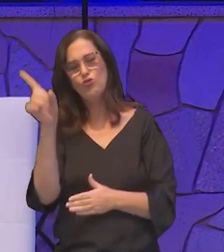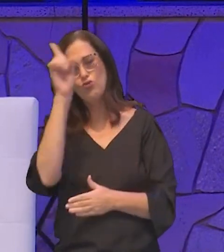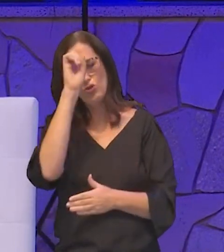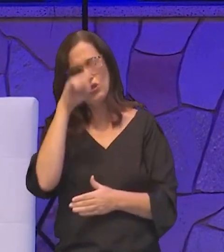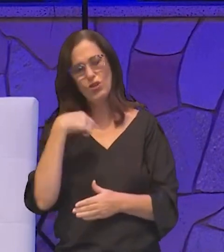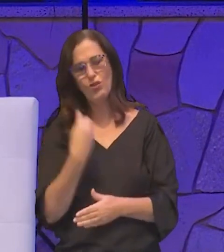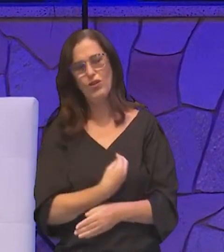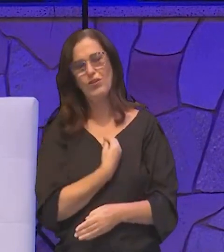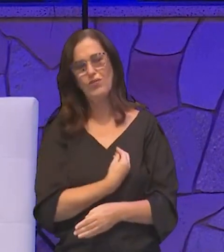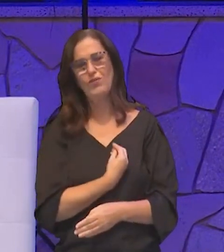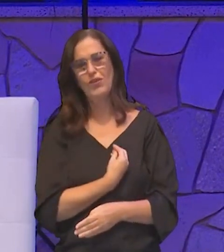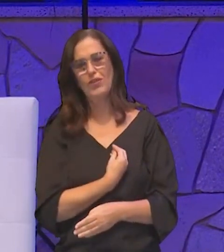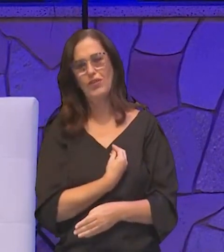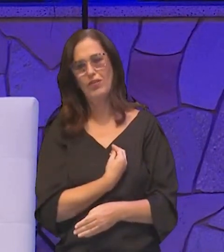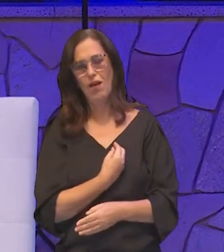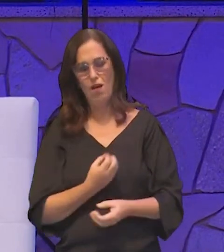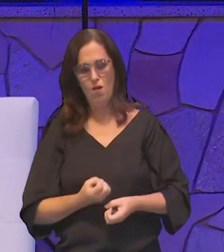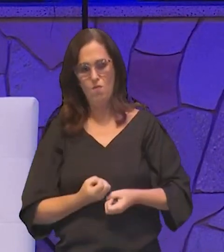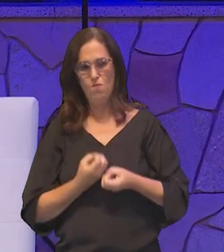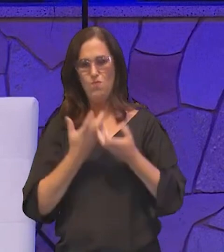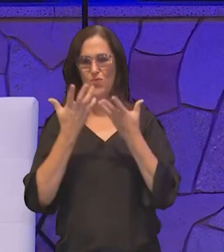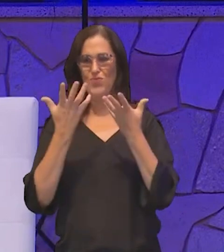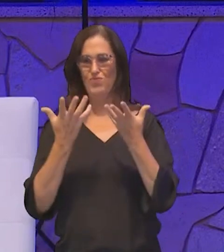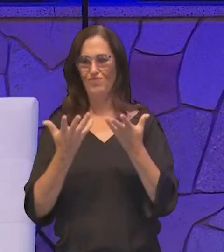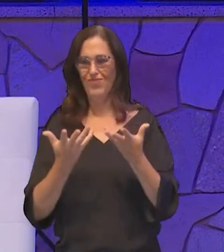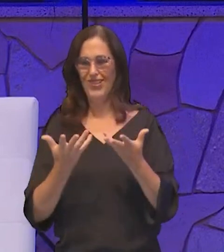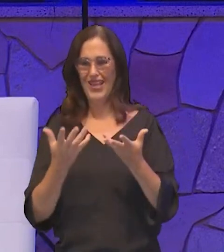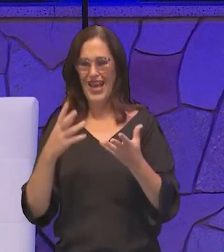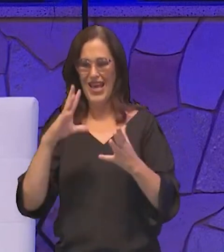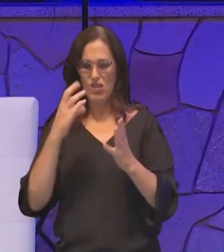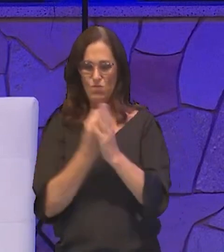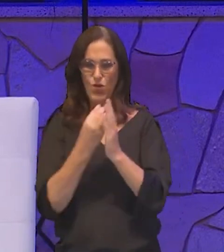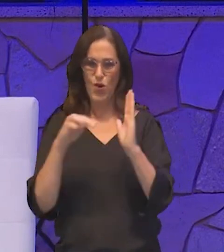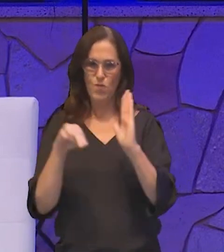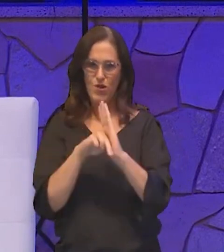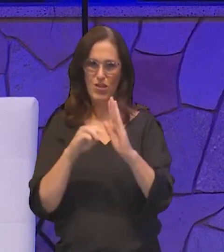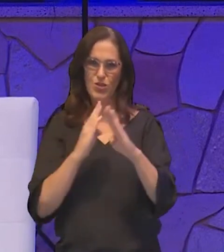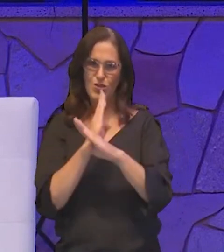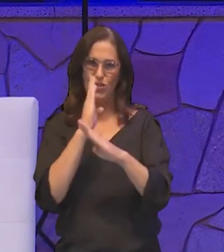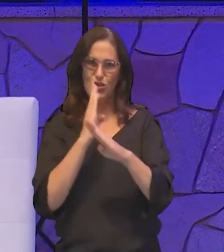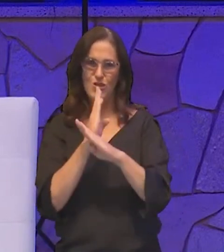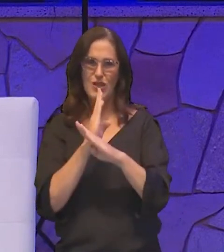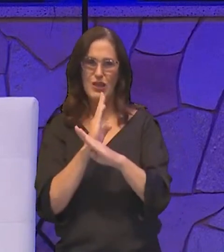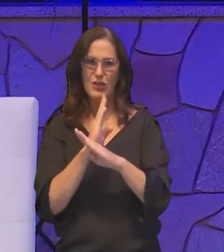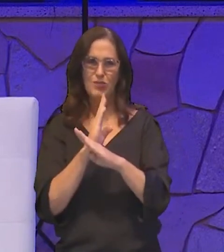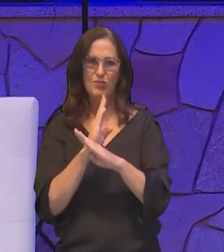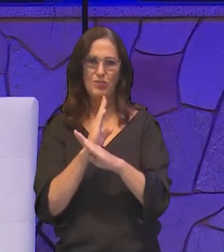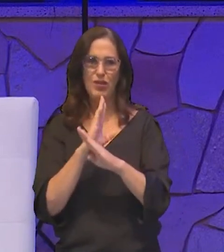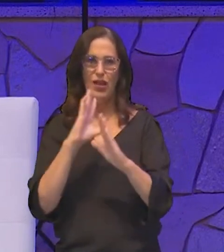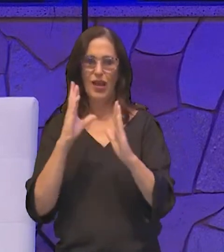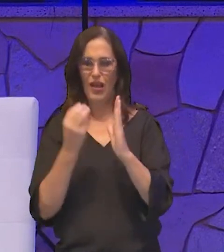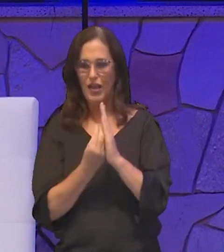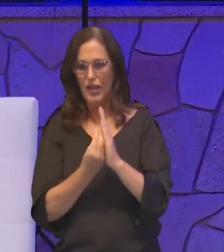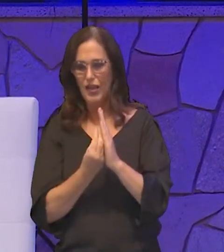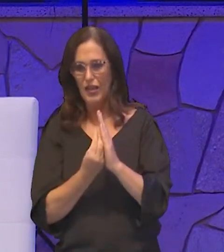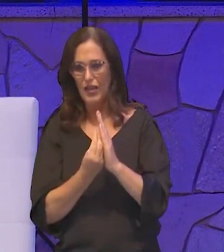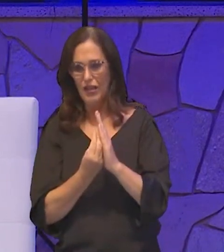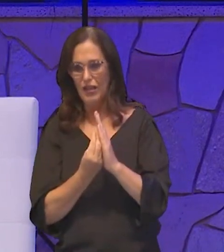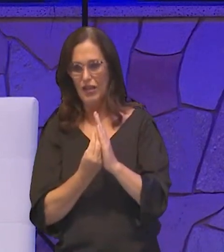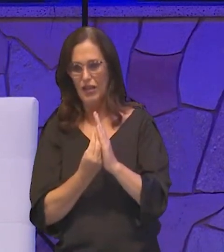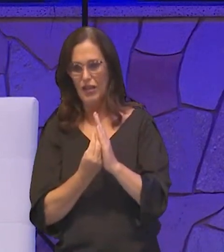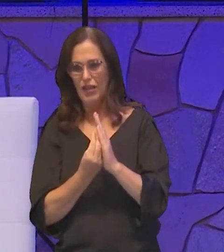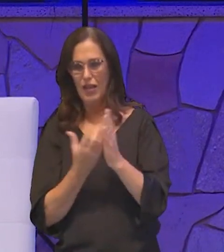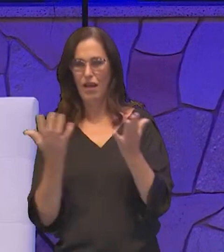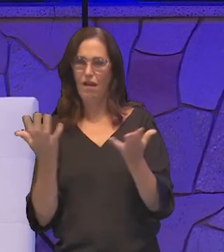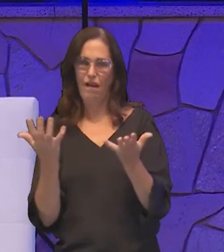vida e produzir aqui na Igreja Memorial Batista essa igreja, não a que queremos ser, porque eu